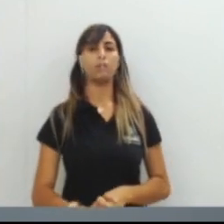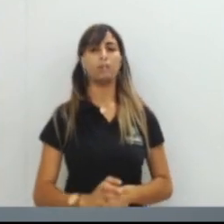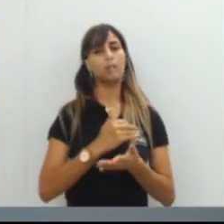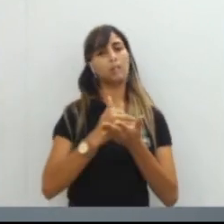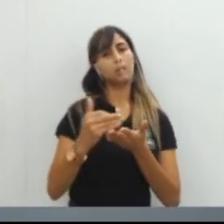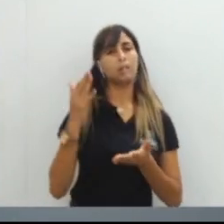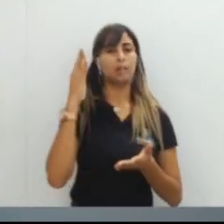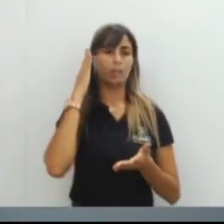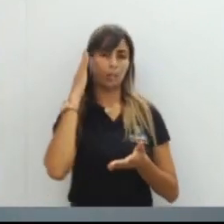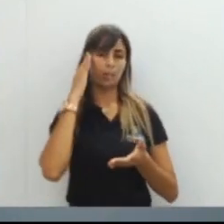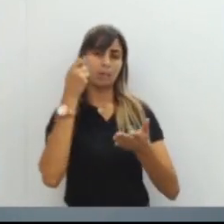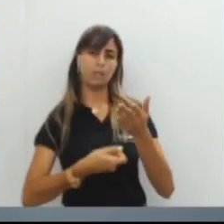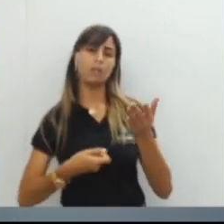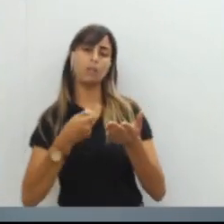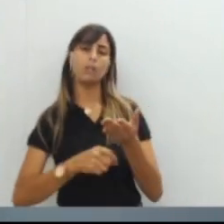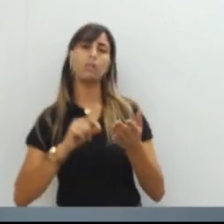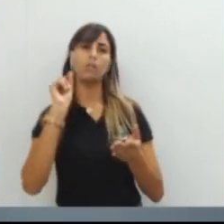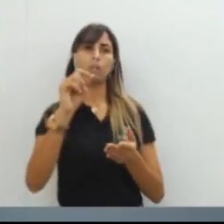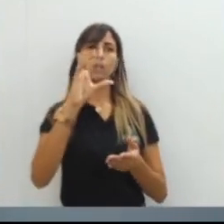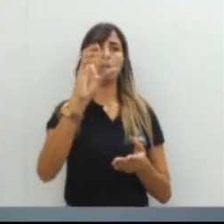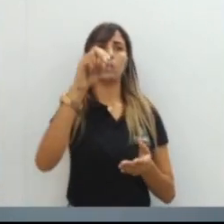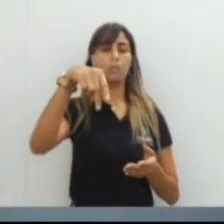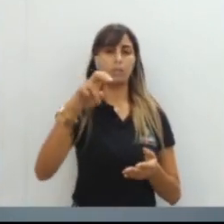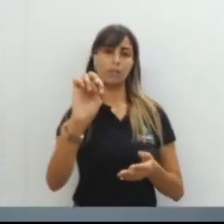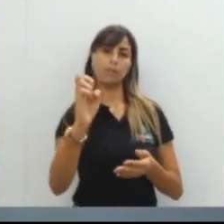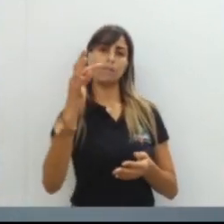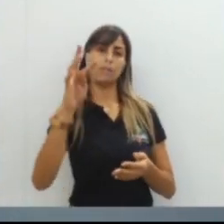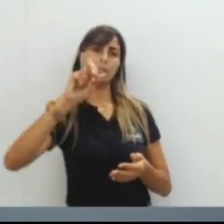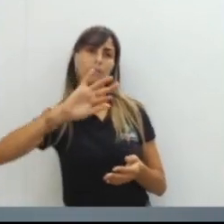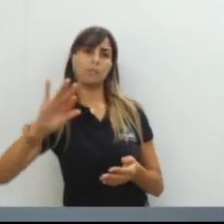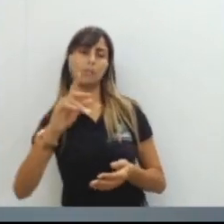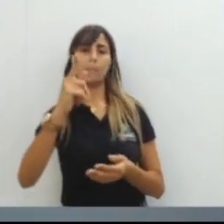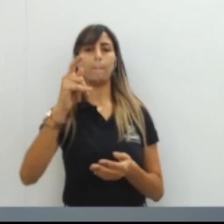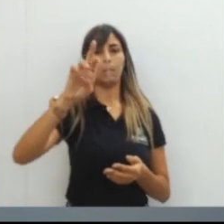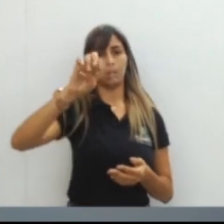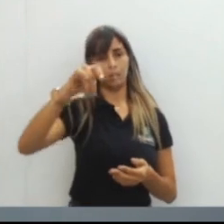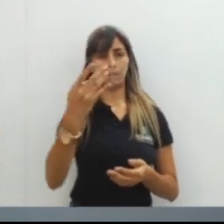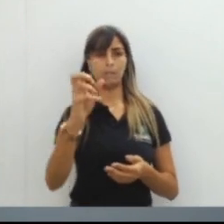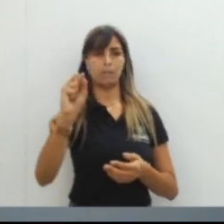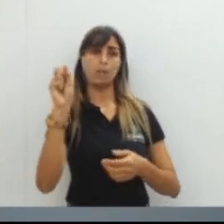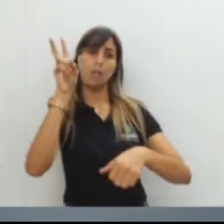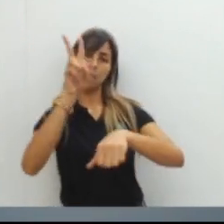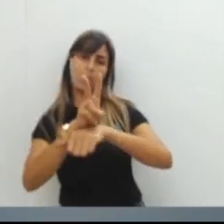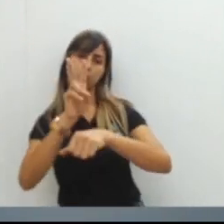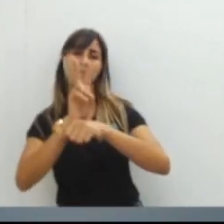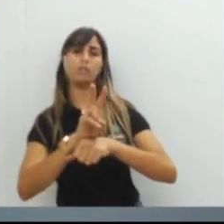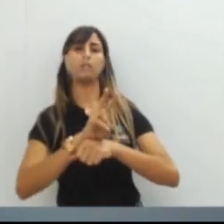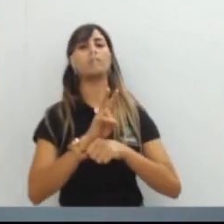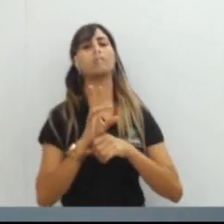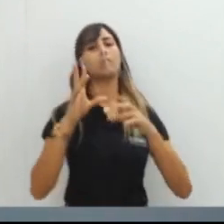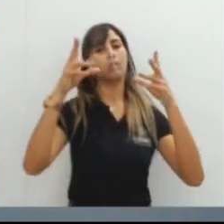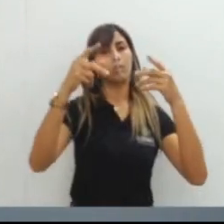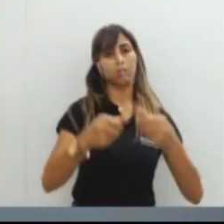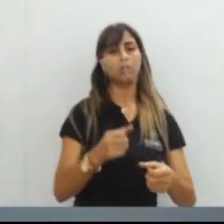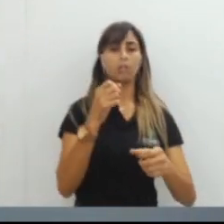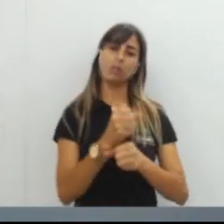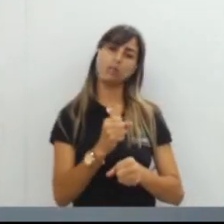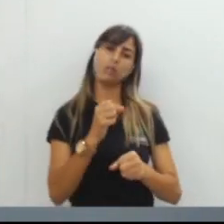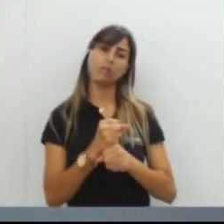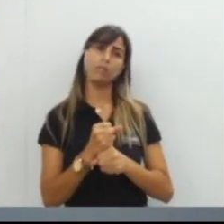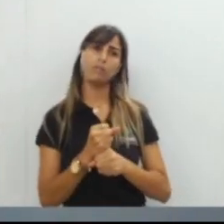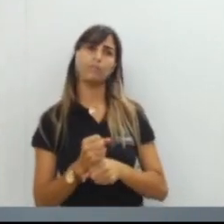o que é que seria conservação, preservação e proteção integral, tá? Então, quando eu falo em conservação, eu estou falando